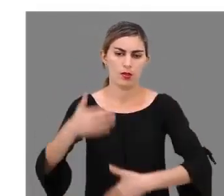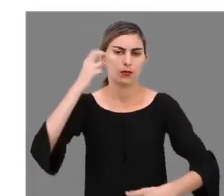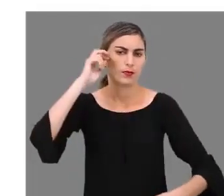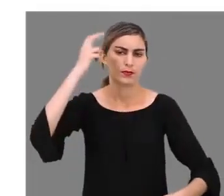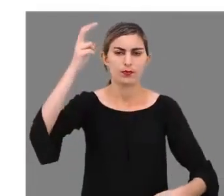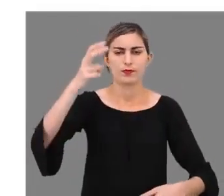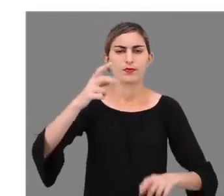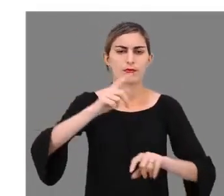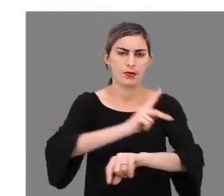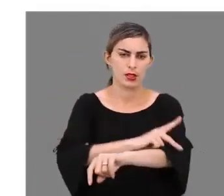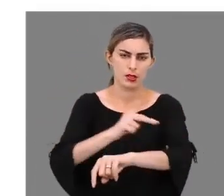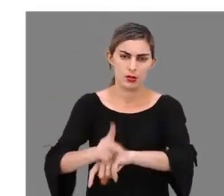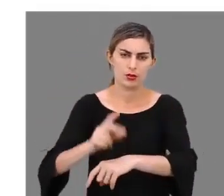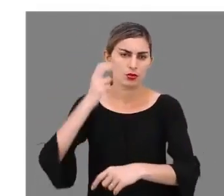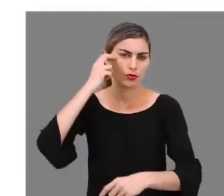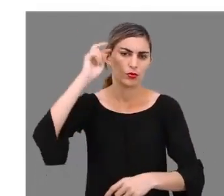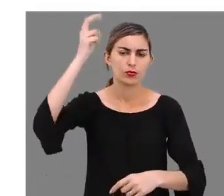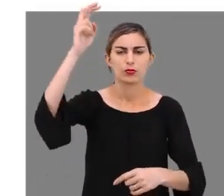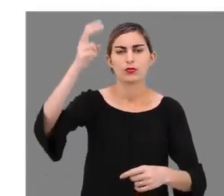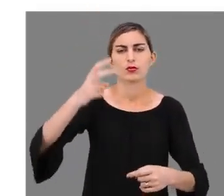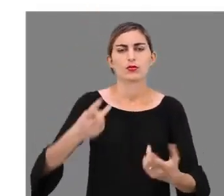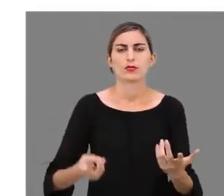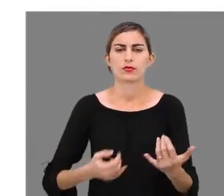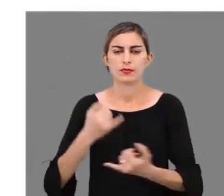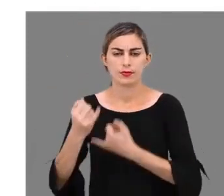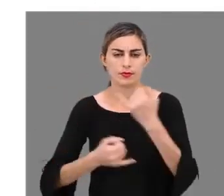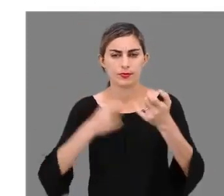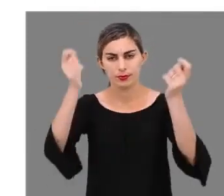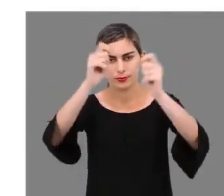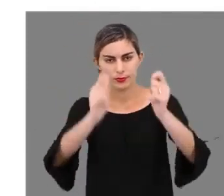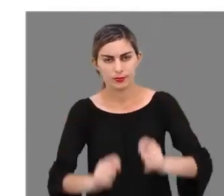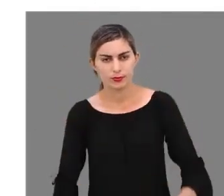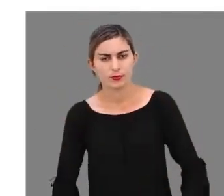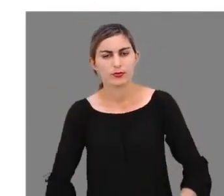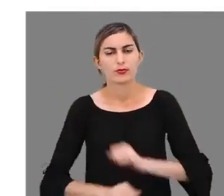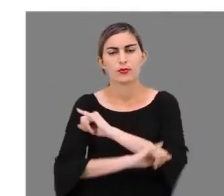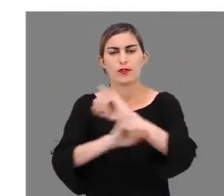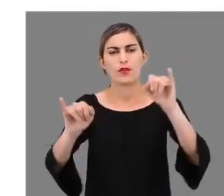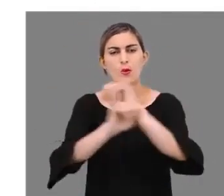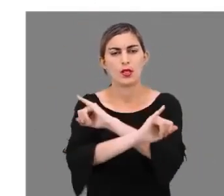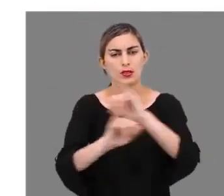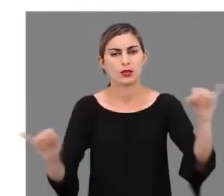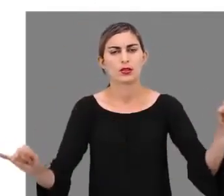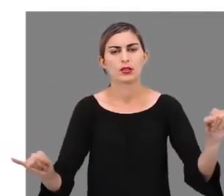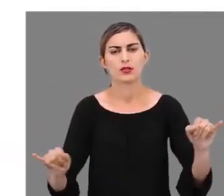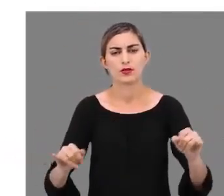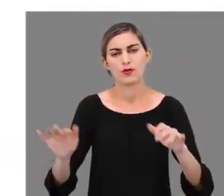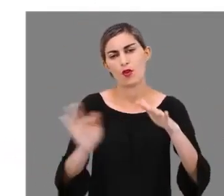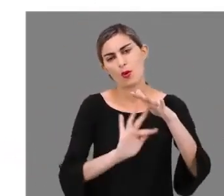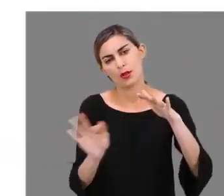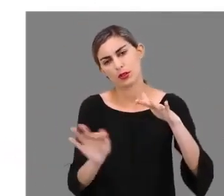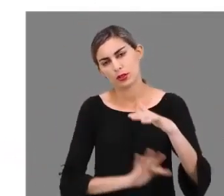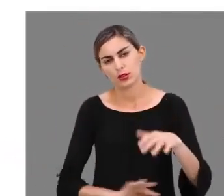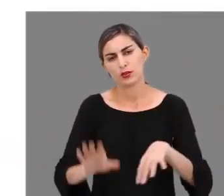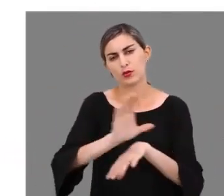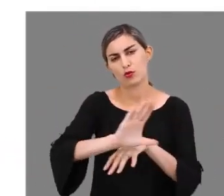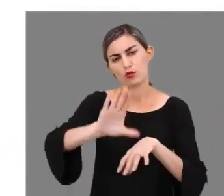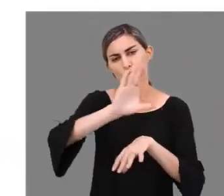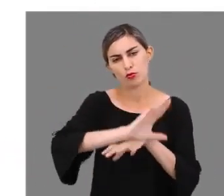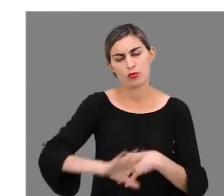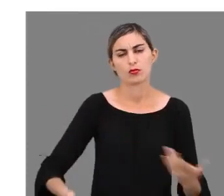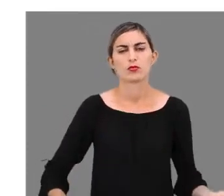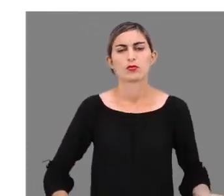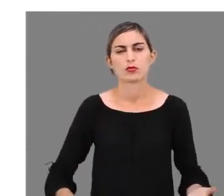ser pedagógico, cultural, de entretenimento, artístico, informativo, formativo, com cursos, por